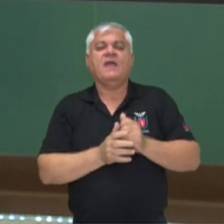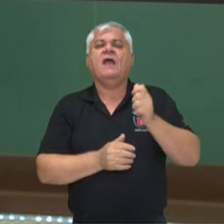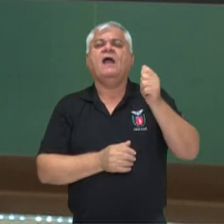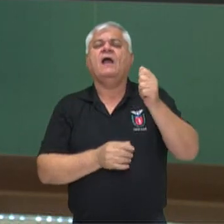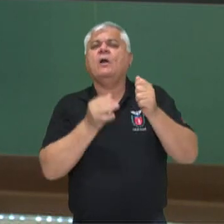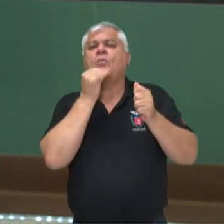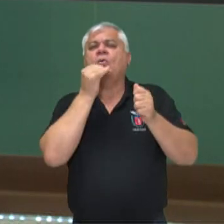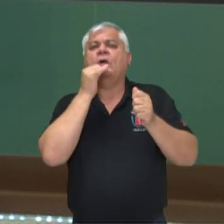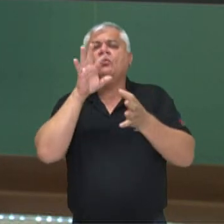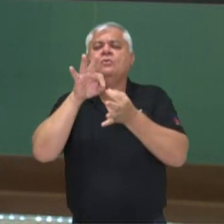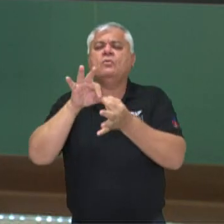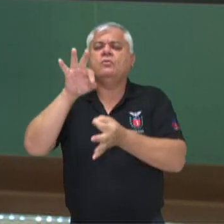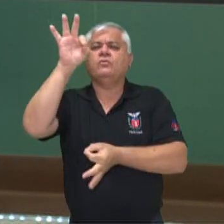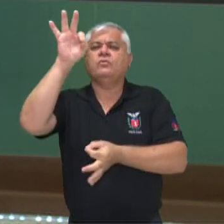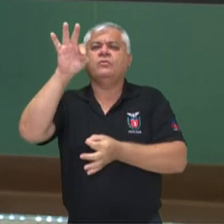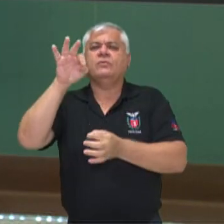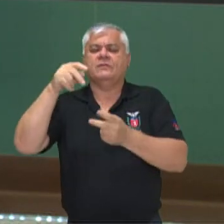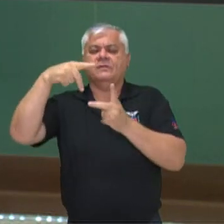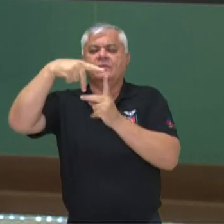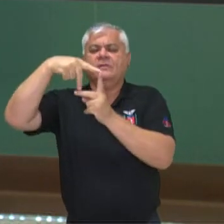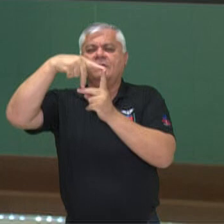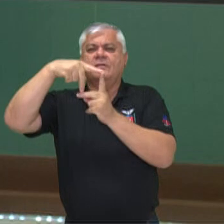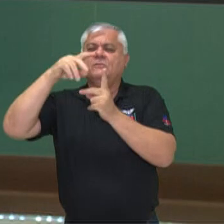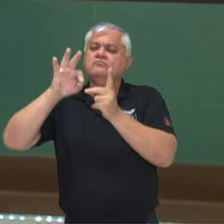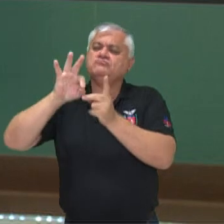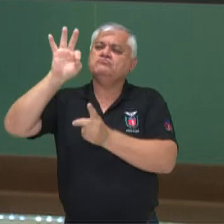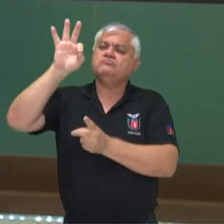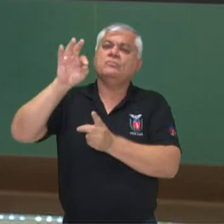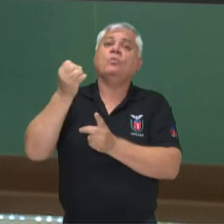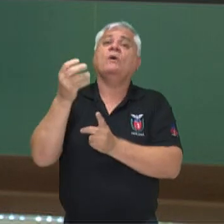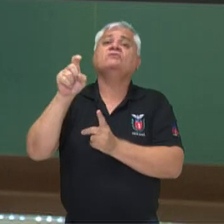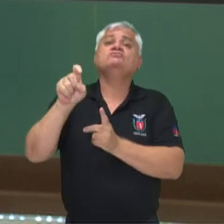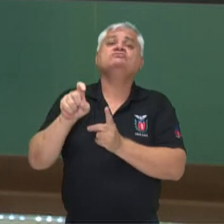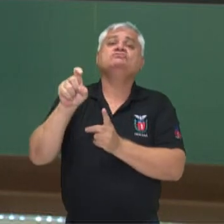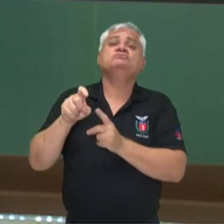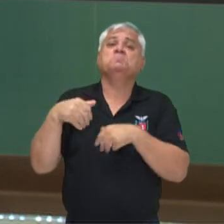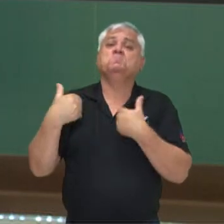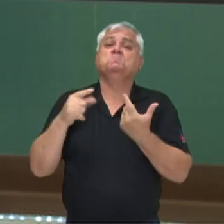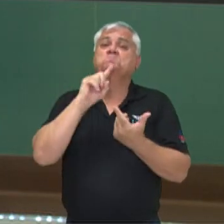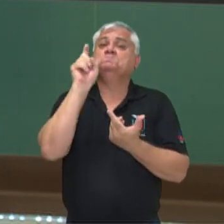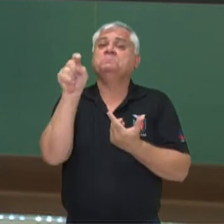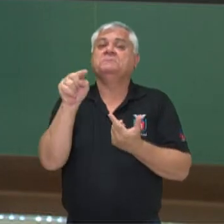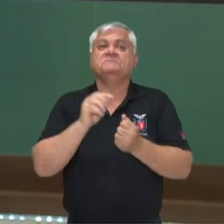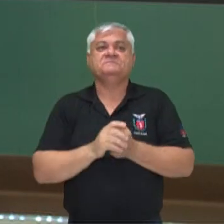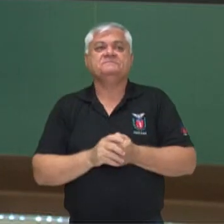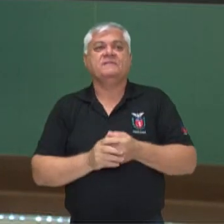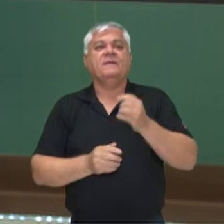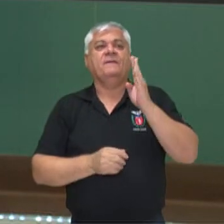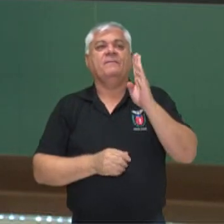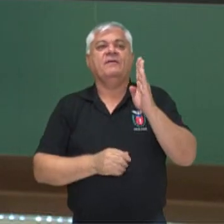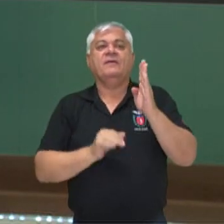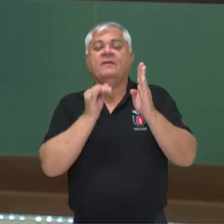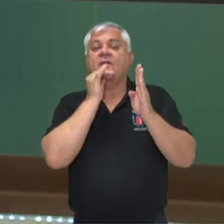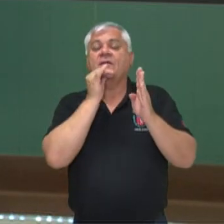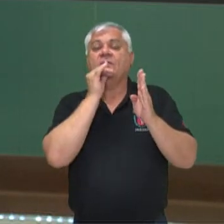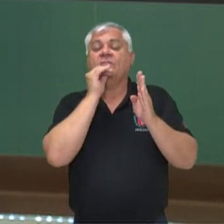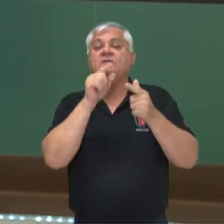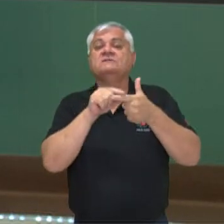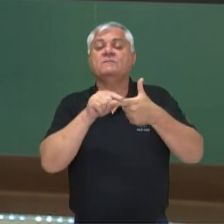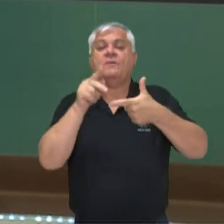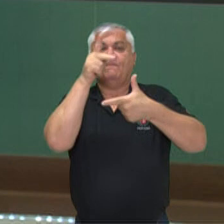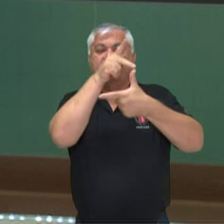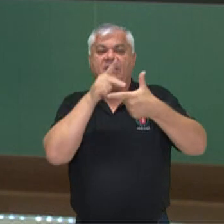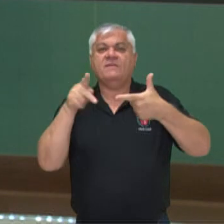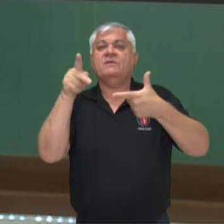medida do lado do quadrado, x. Quanto que vale x, professora? Qual é o perímetro do quadrado e